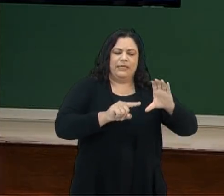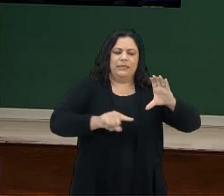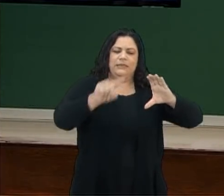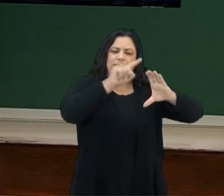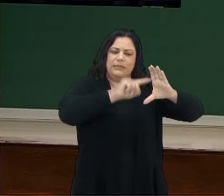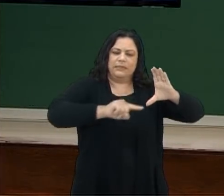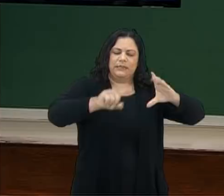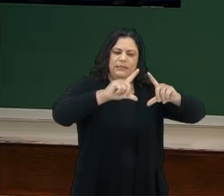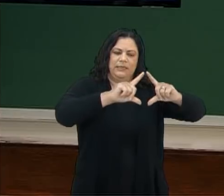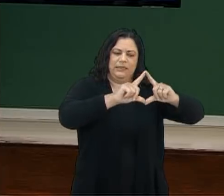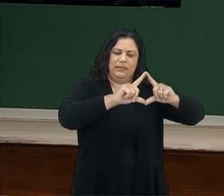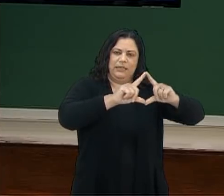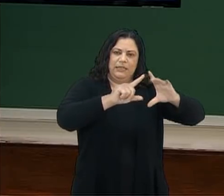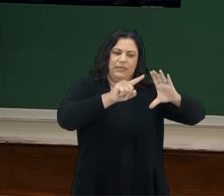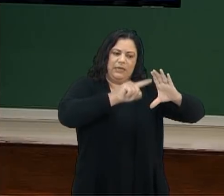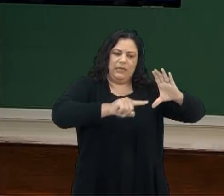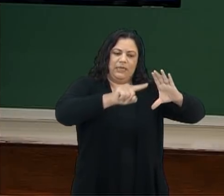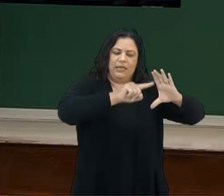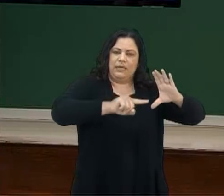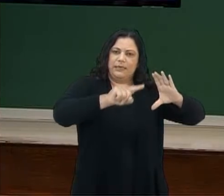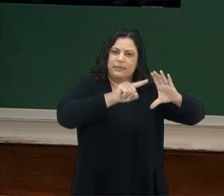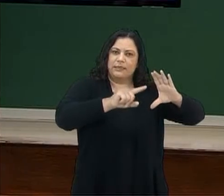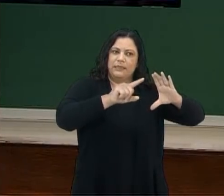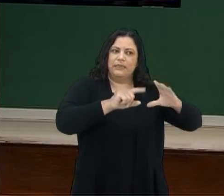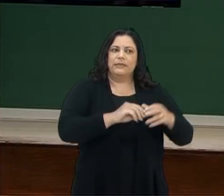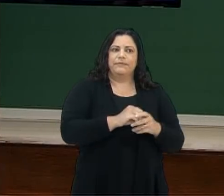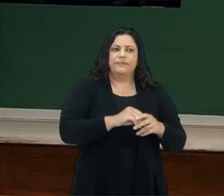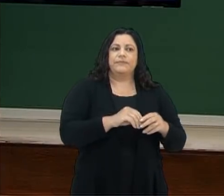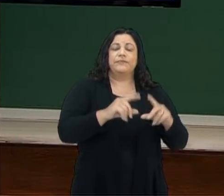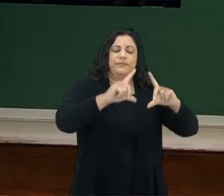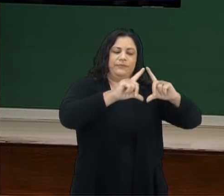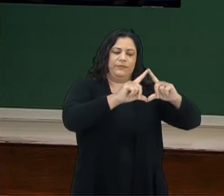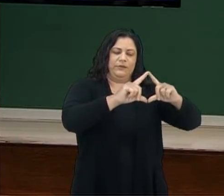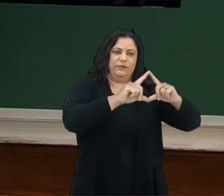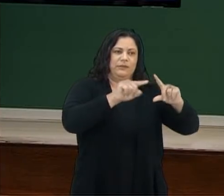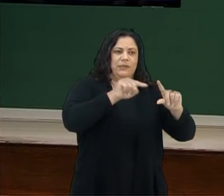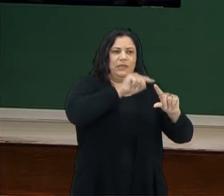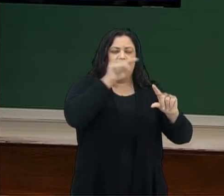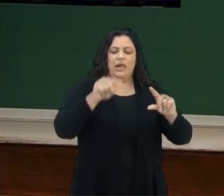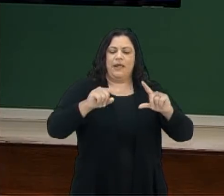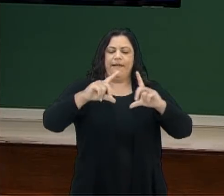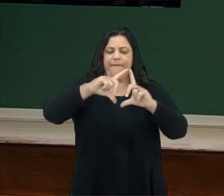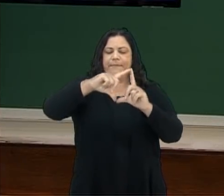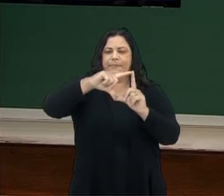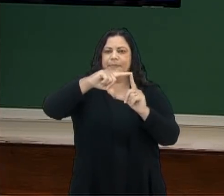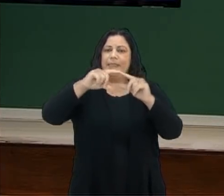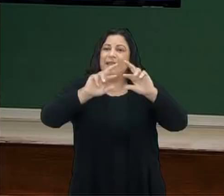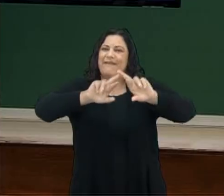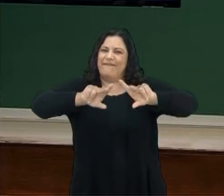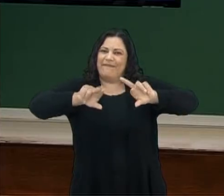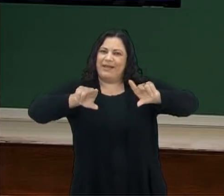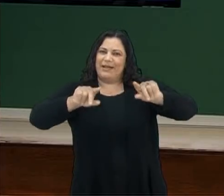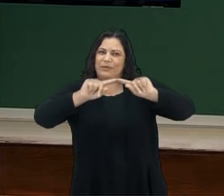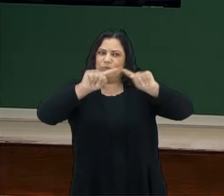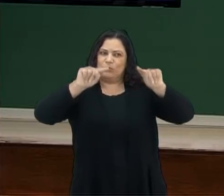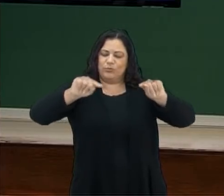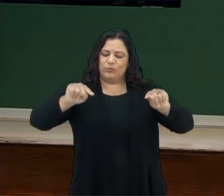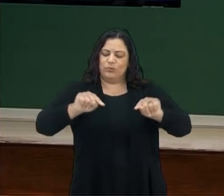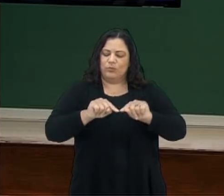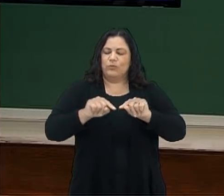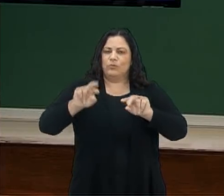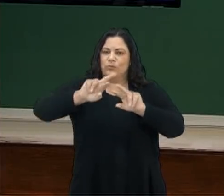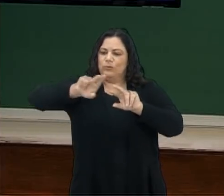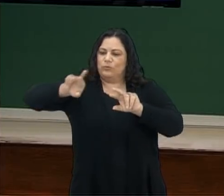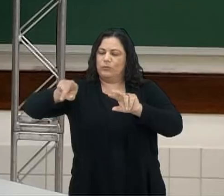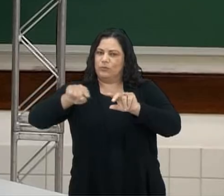que vai estar dentro dele, tá? Aqui nós temos um triângulo, aqui nós temos um pentágono e aqui nós temos um outro polígono. Então, ele pode